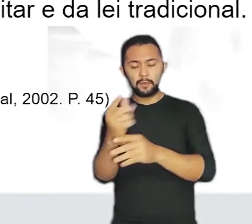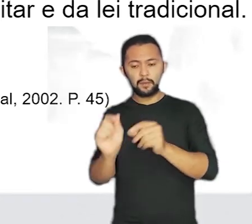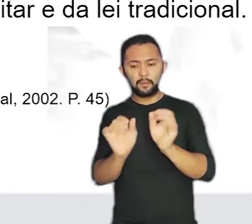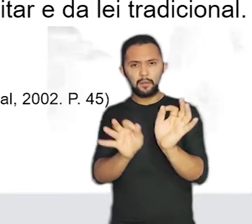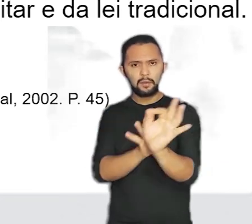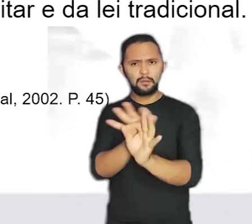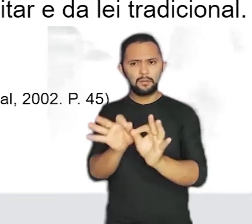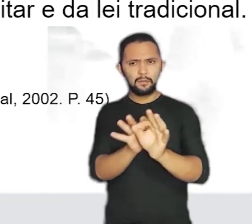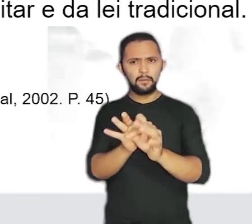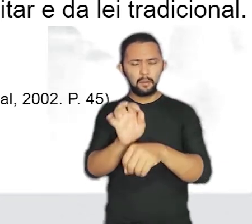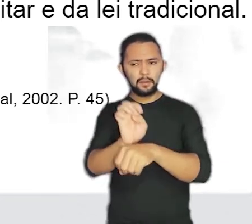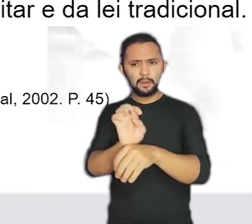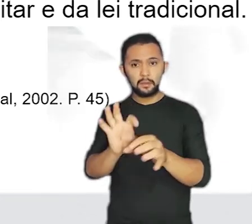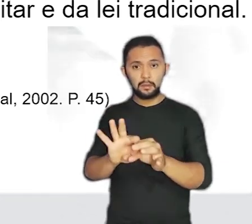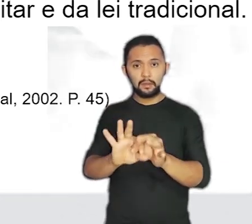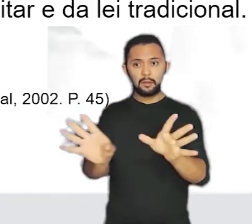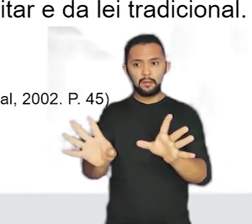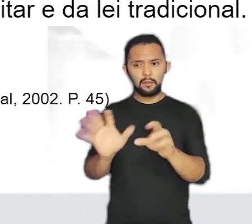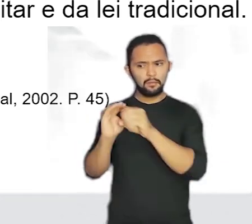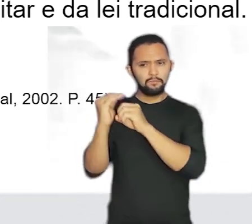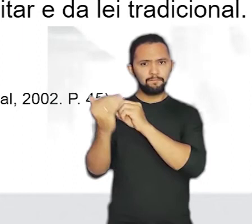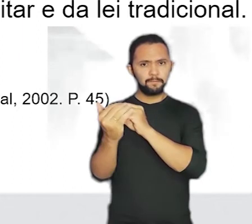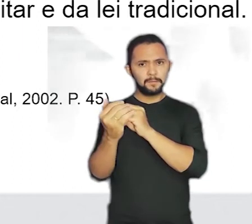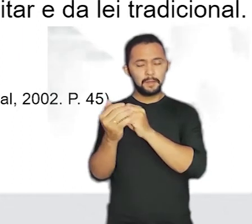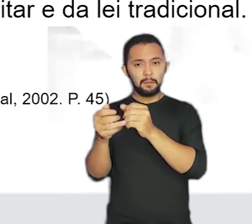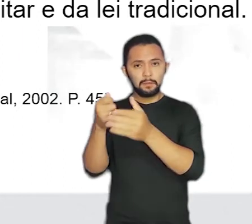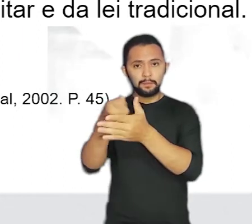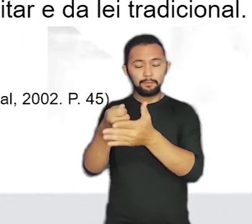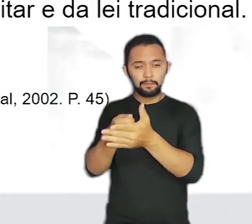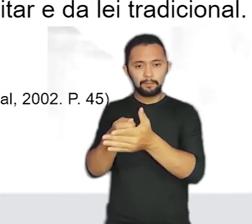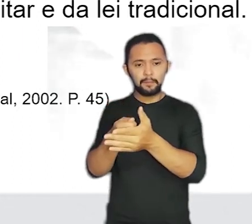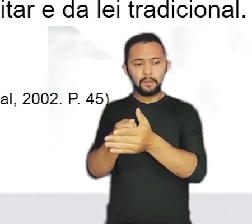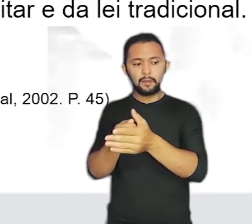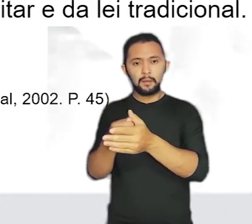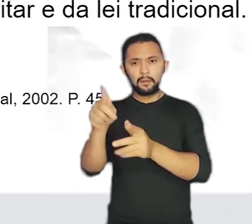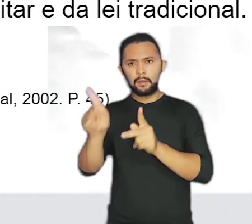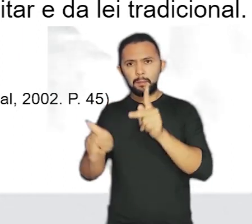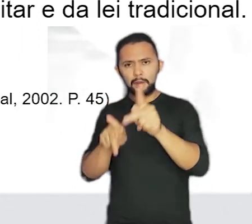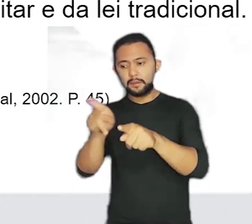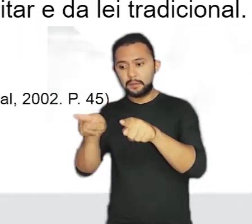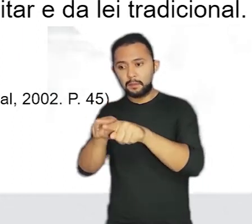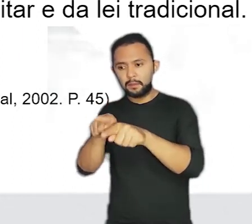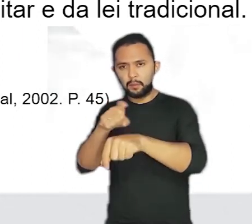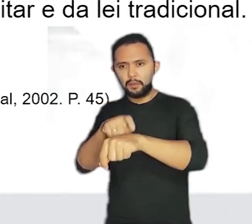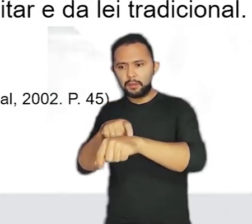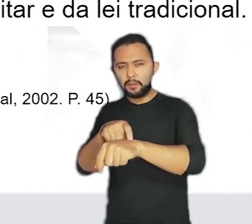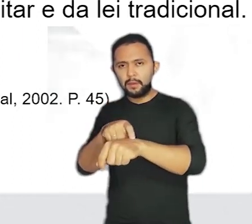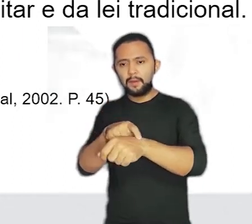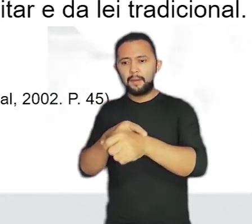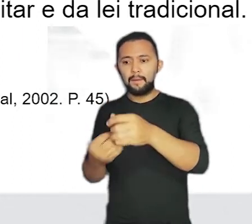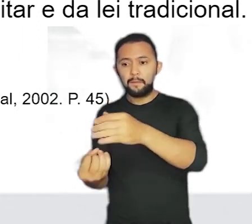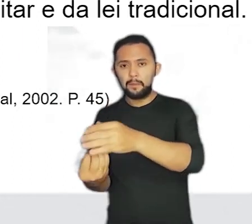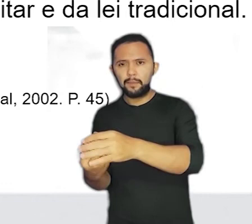um estado autônomo, defendido pelos guerreiros que eram, nas horas de paz, plantadores de roças e criadores de